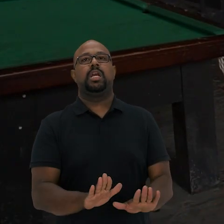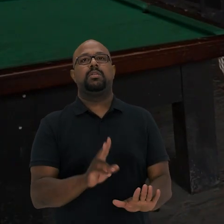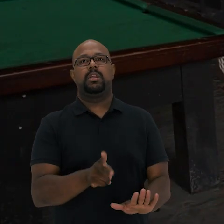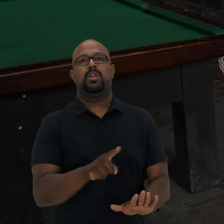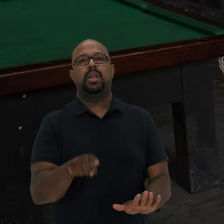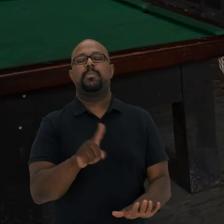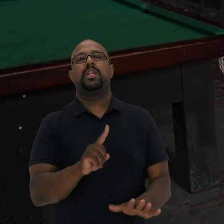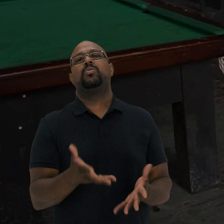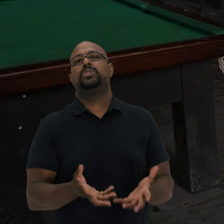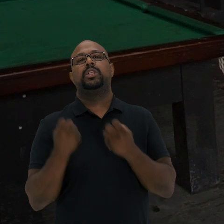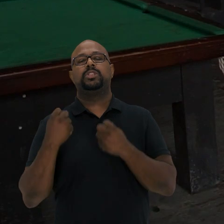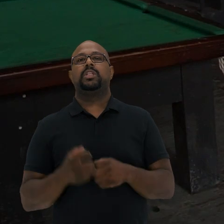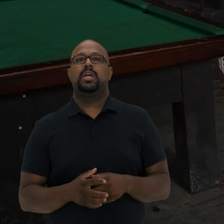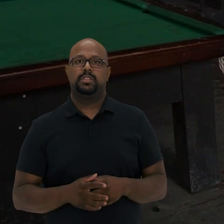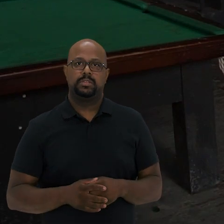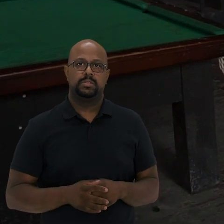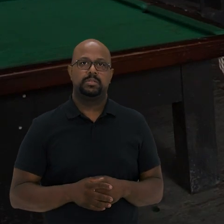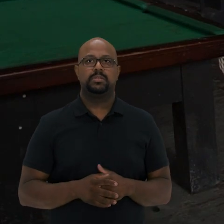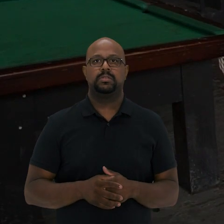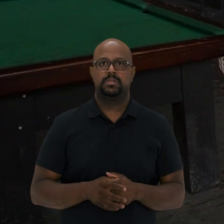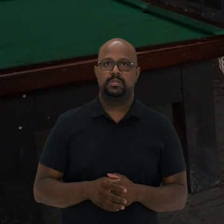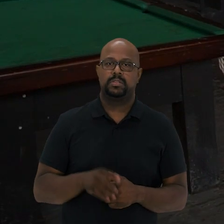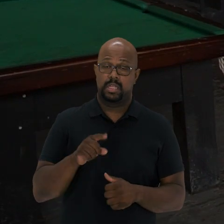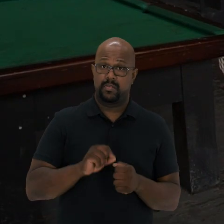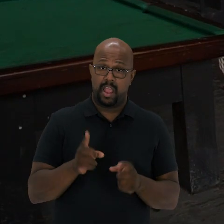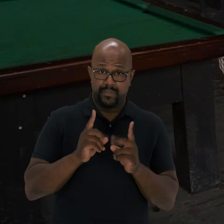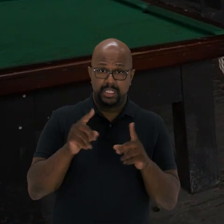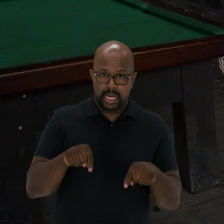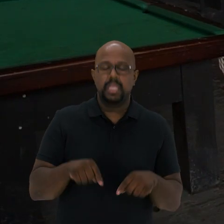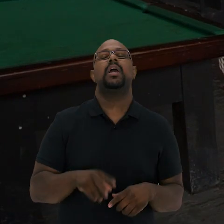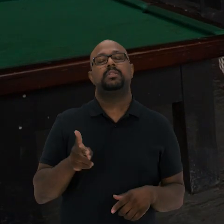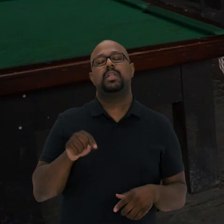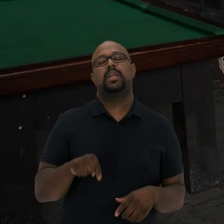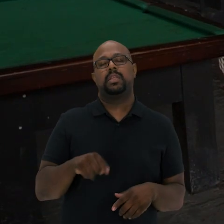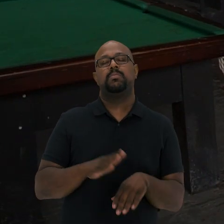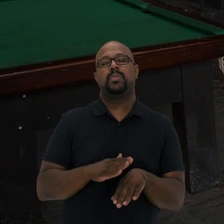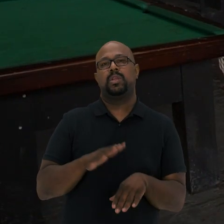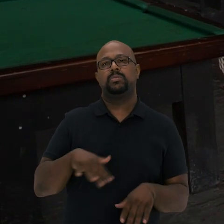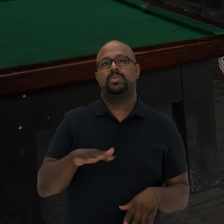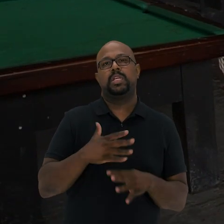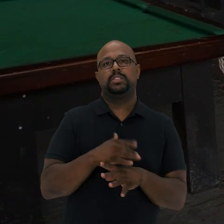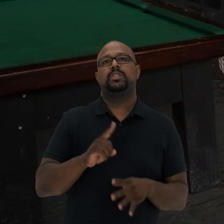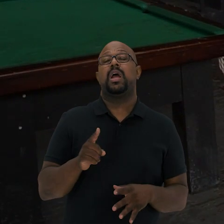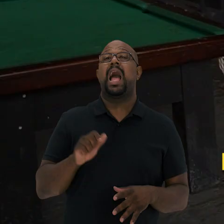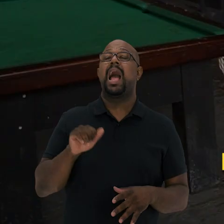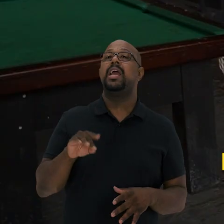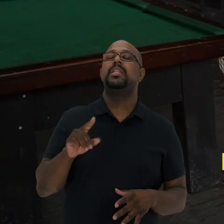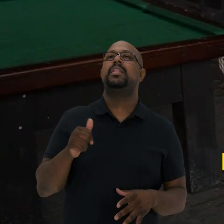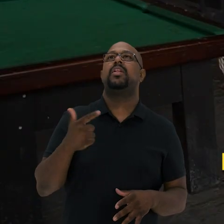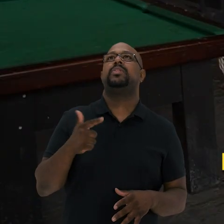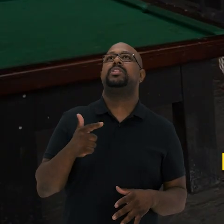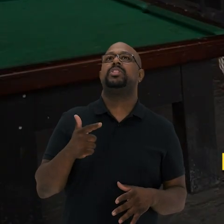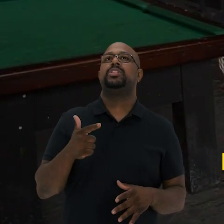fóssil naquele local, para não ser retirado. E a venda era feita aqui em São Pedro? A venda era feita aqui, né? E ainda